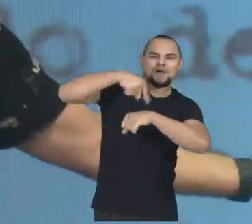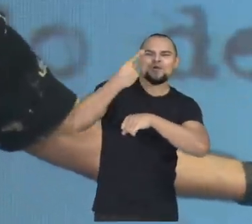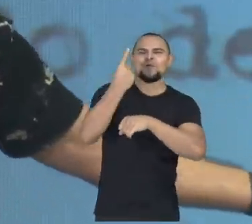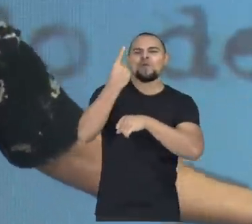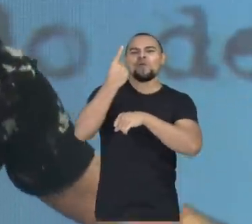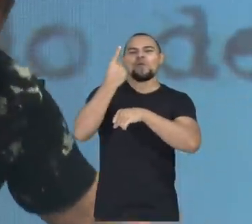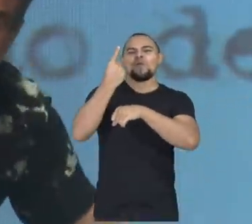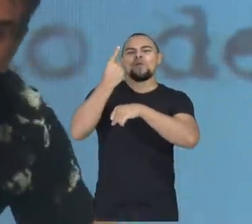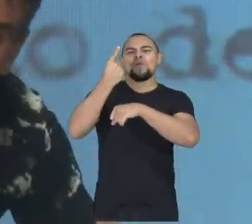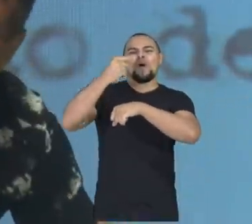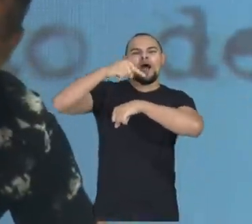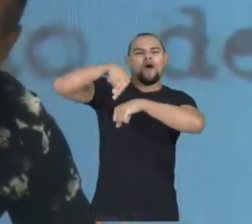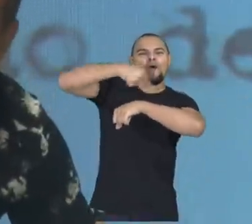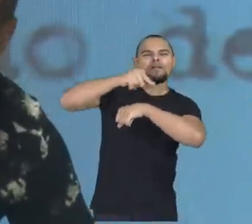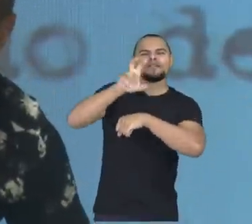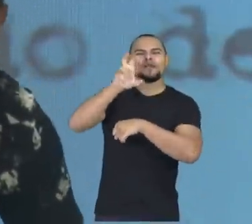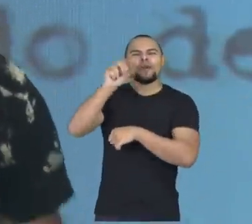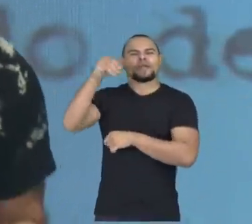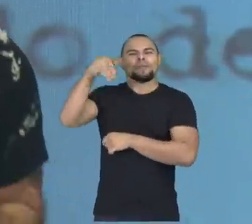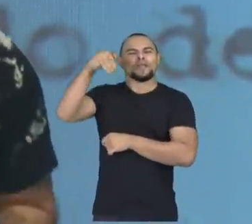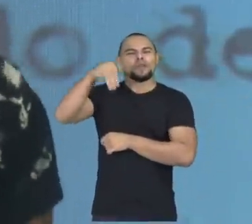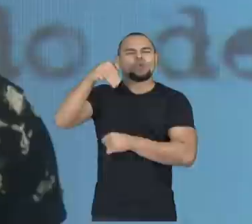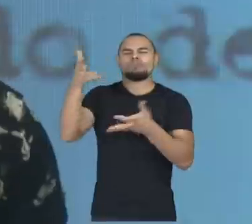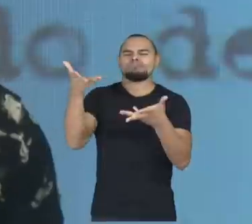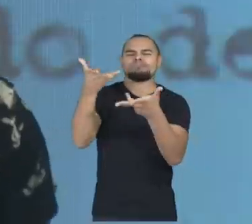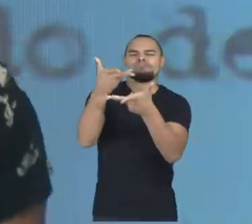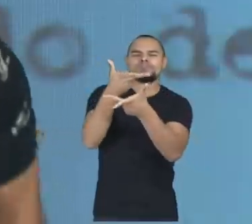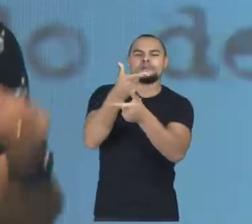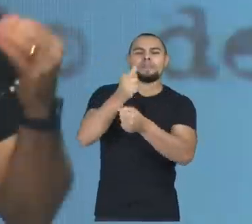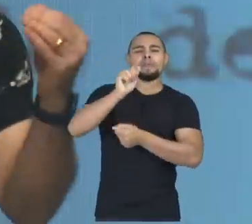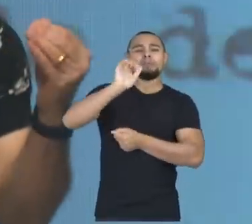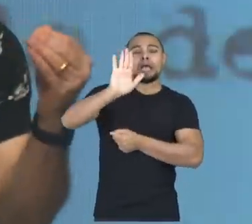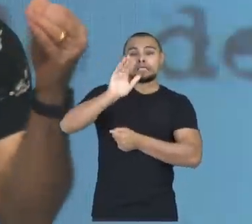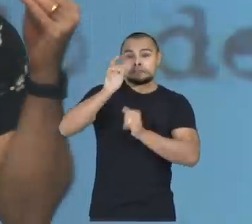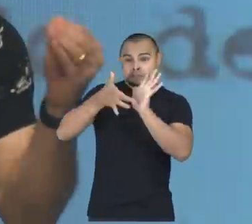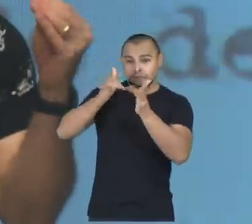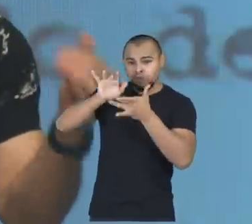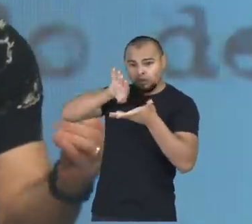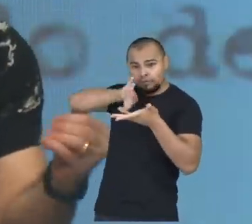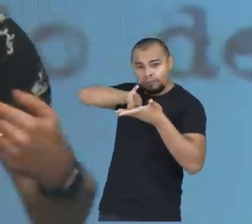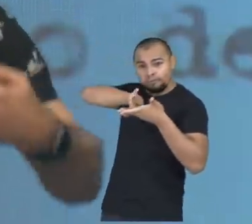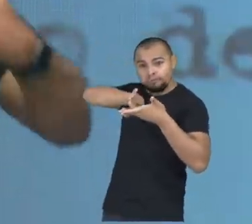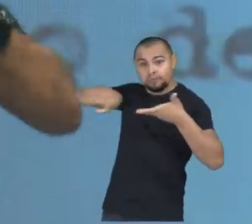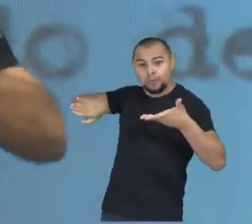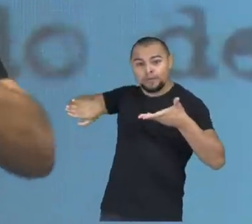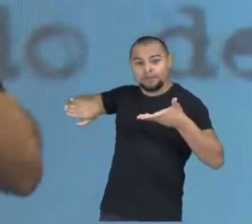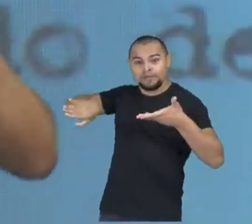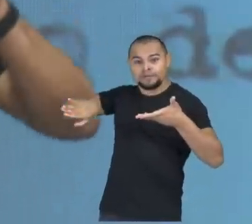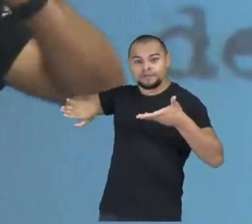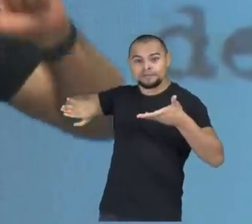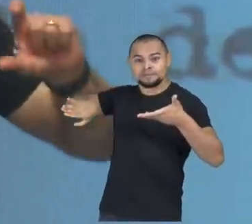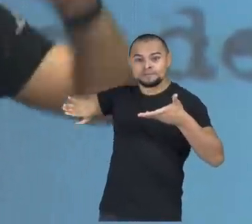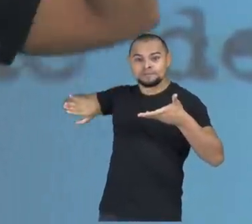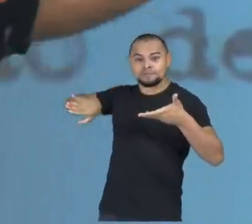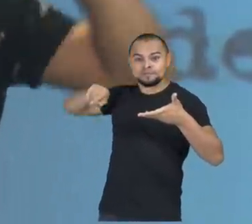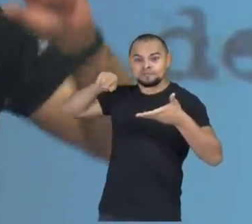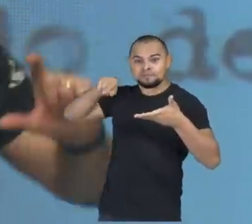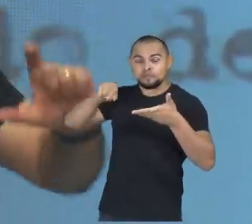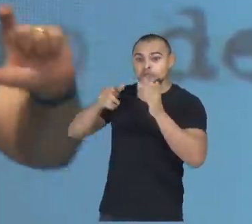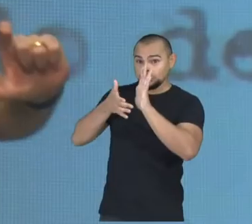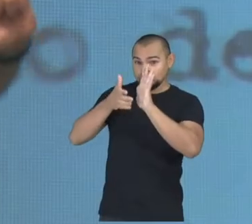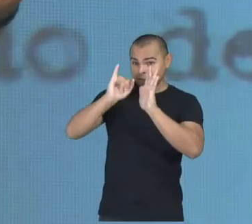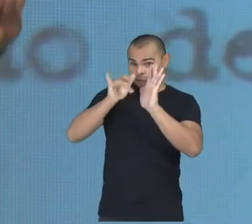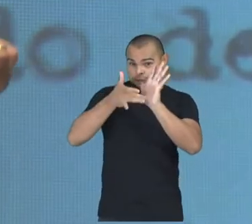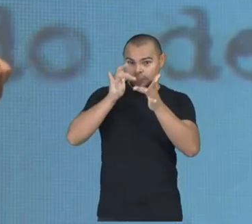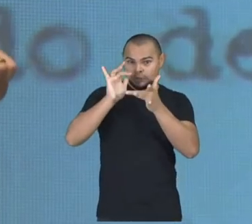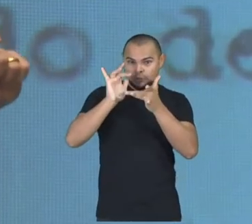como fazem algumas igrejas americanas. Não importa, se Cristo não for para nós, se Jesus não for